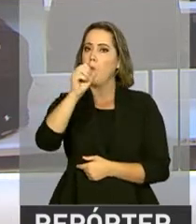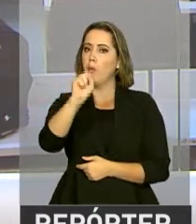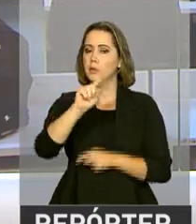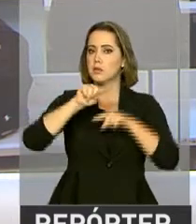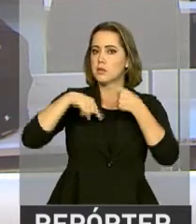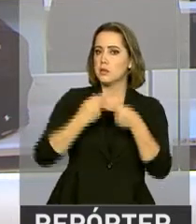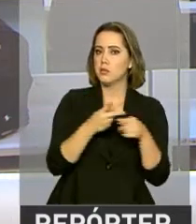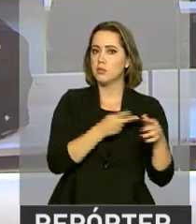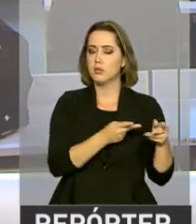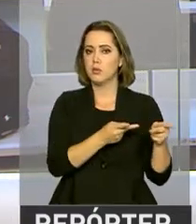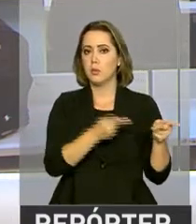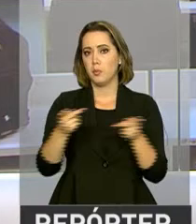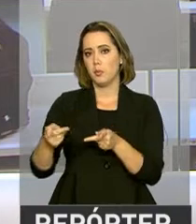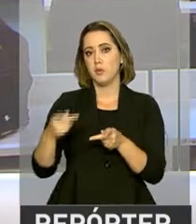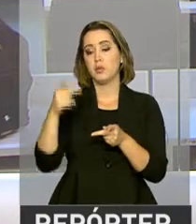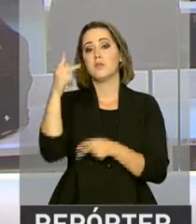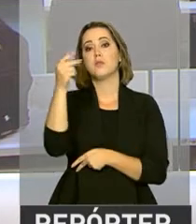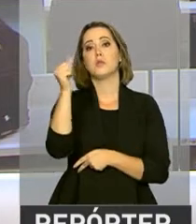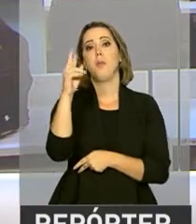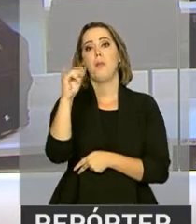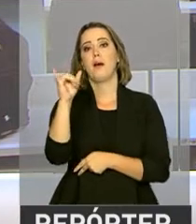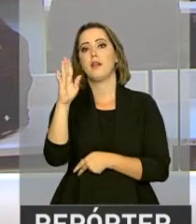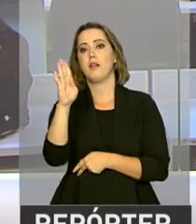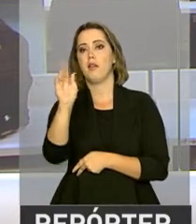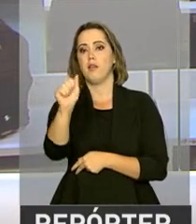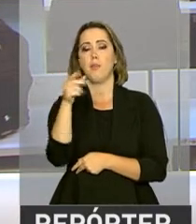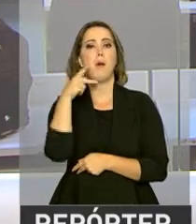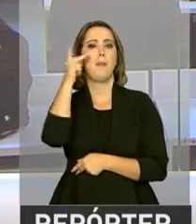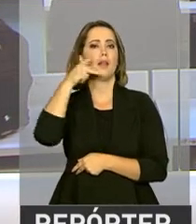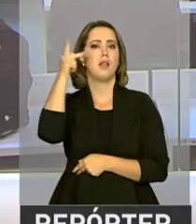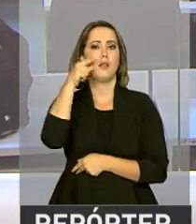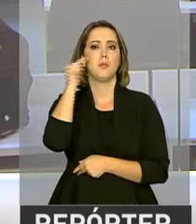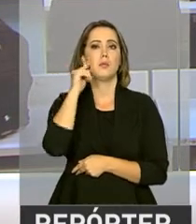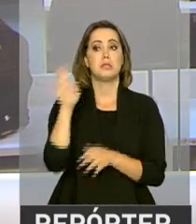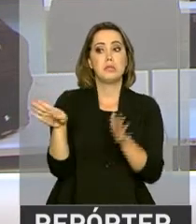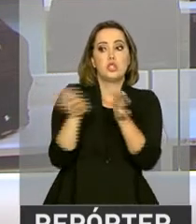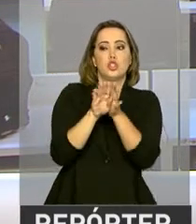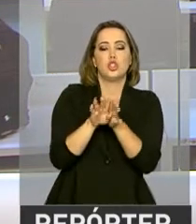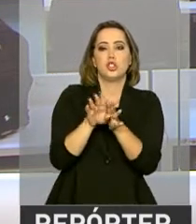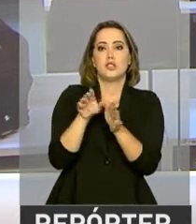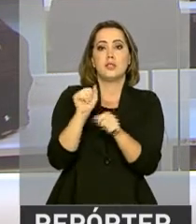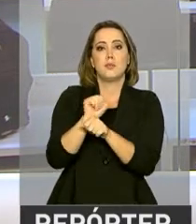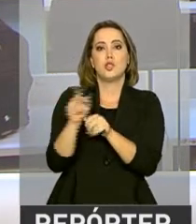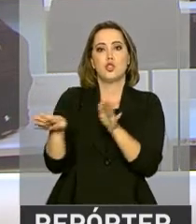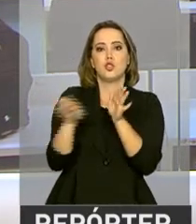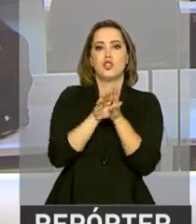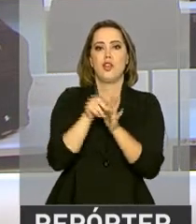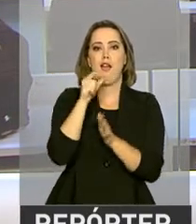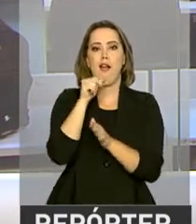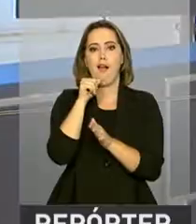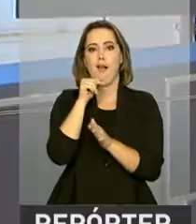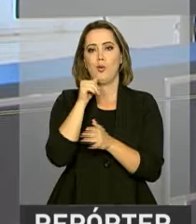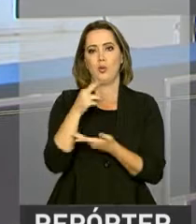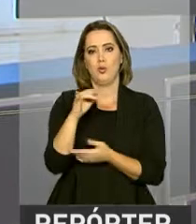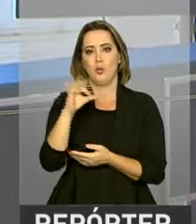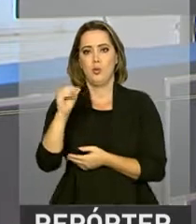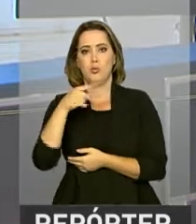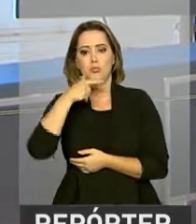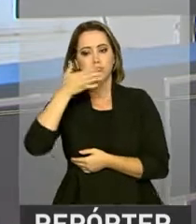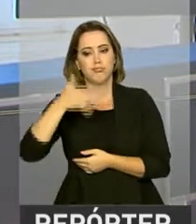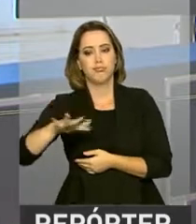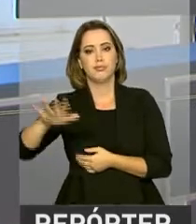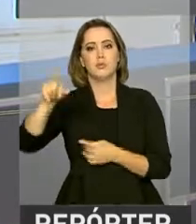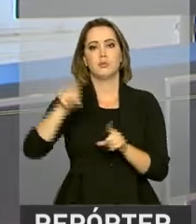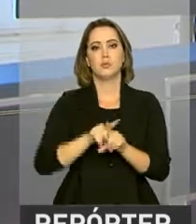monteiro na paraíba para acompanhar a acompanhar a chegada das águas da transposição do rio são francisco e os